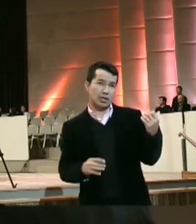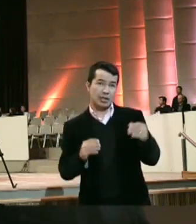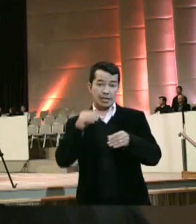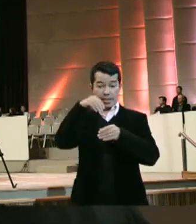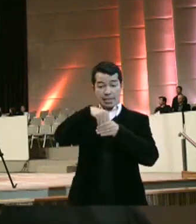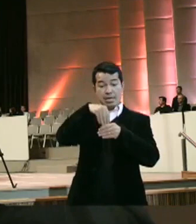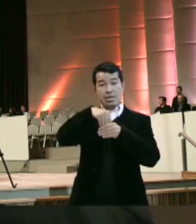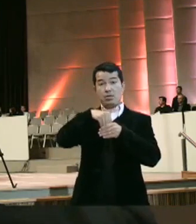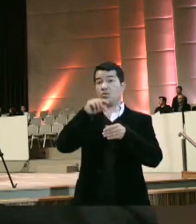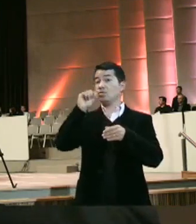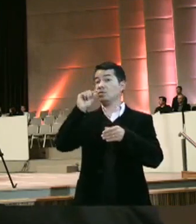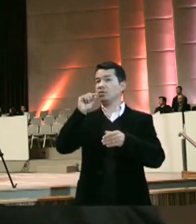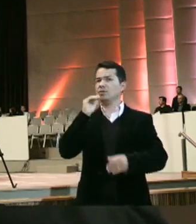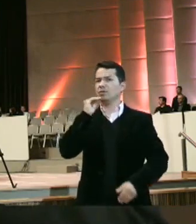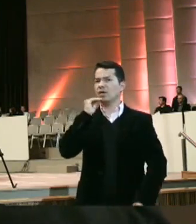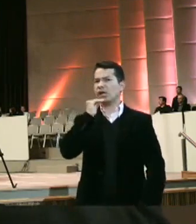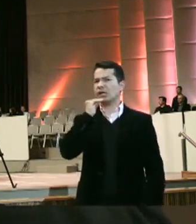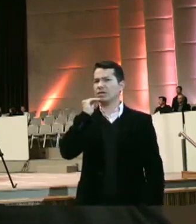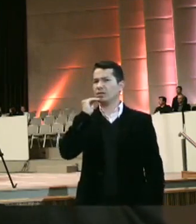isso que Jesus estava dizendo.